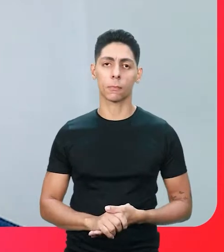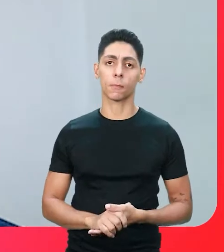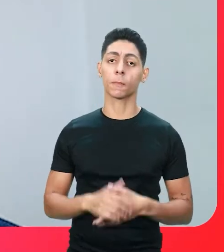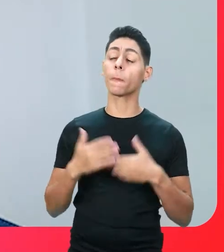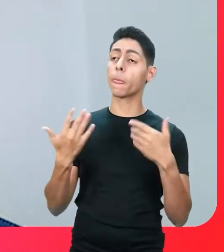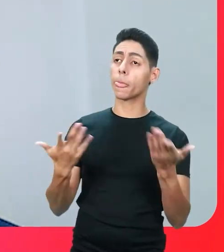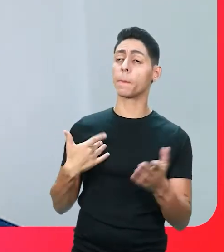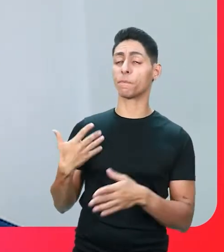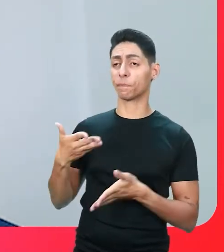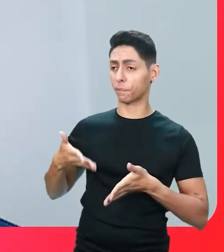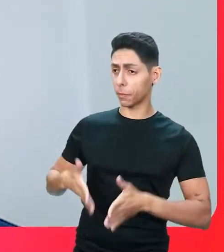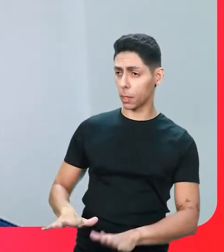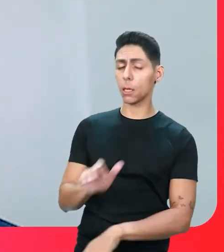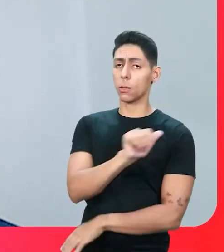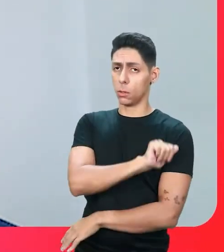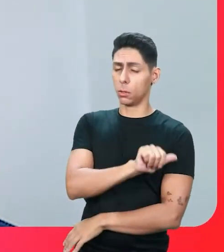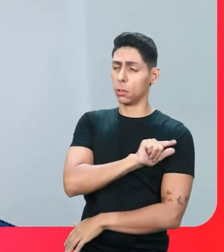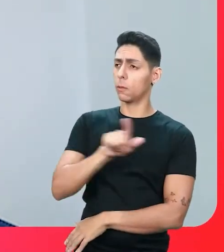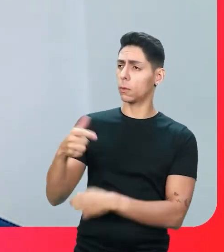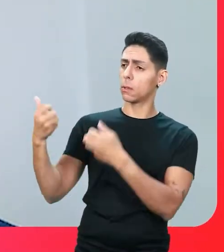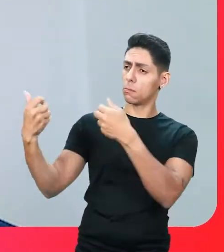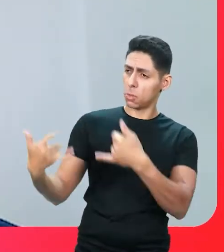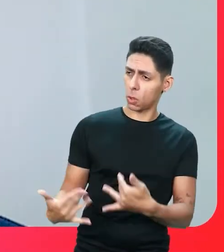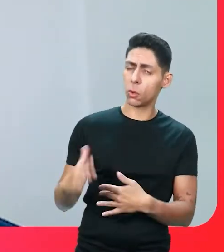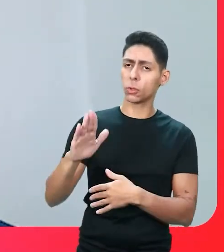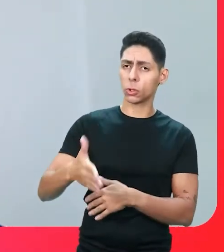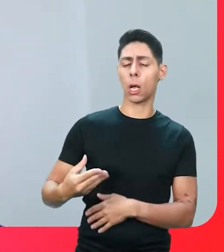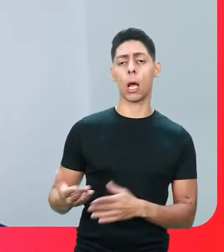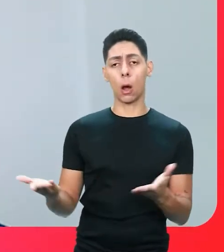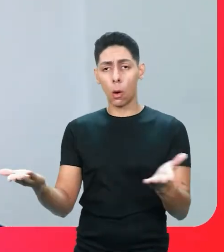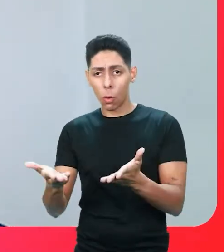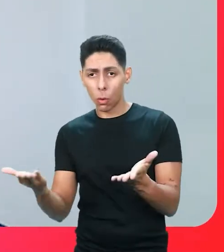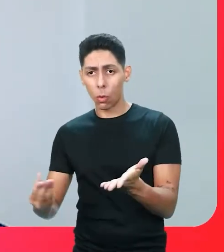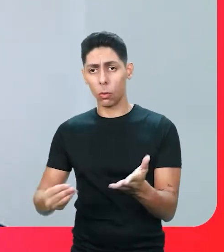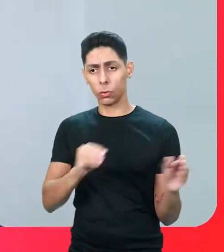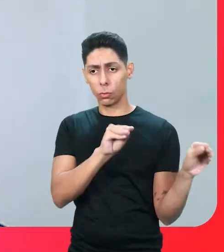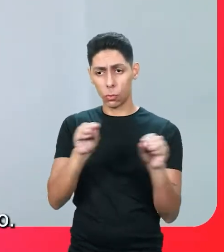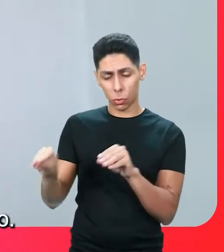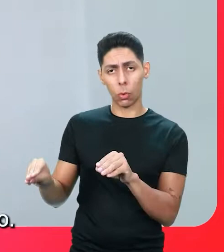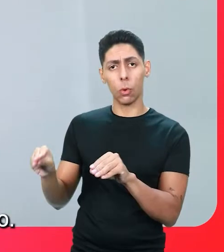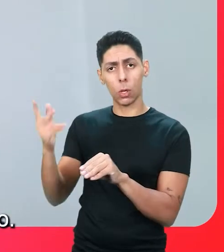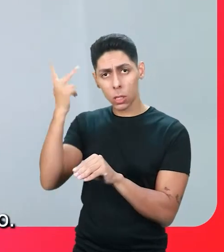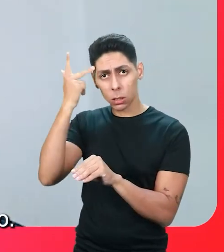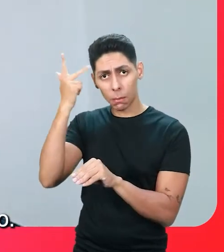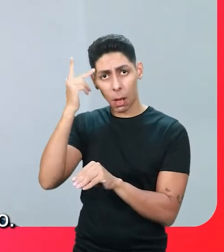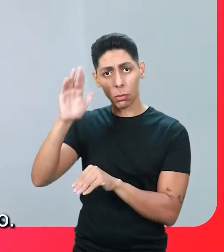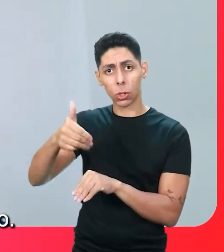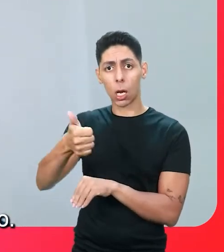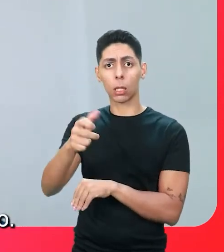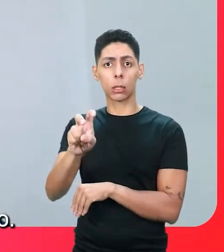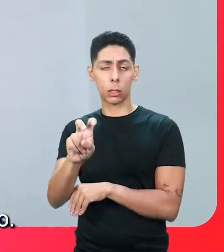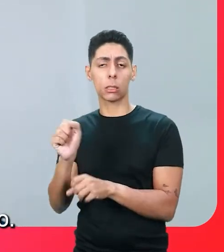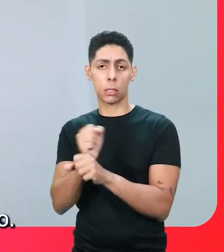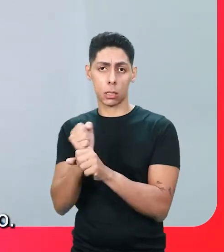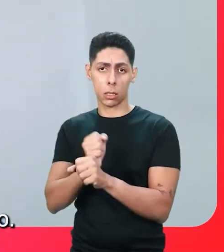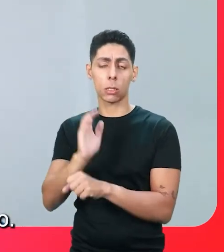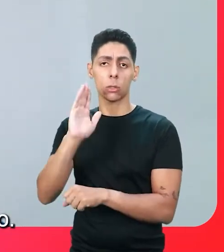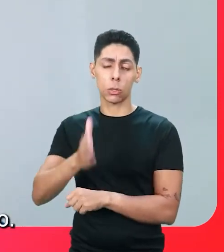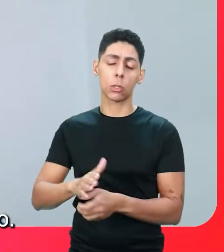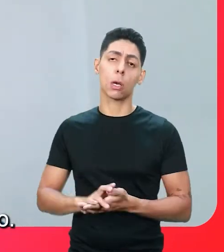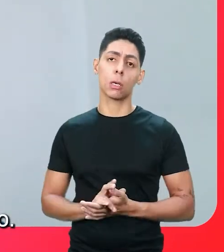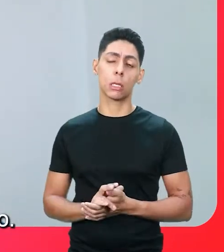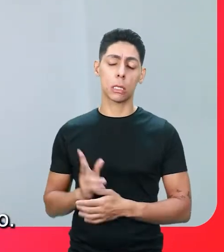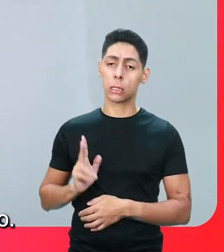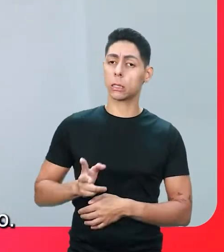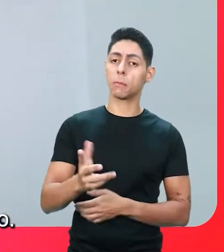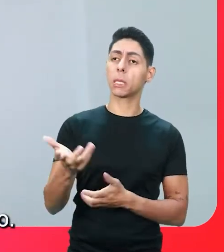no Rio de Janeiro, como você disse. Na verdade, moro em São Paulo há 15 anos, né? Sou praticamente um paulistano, e sempre